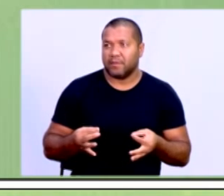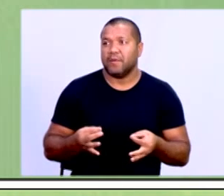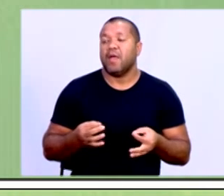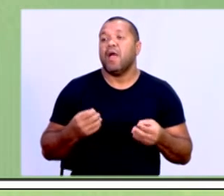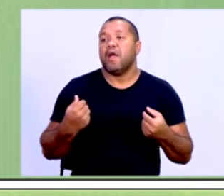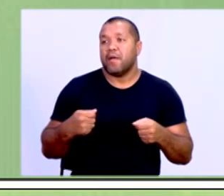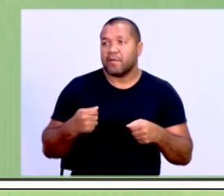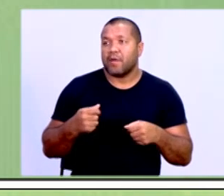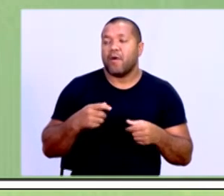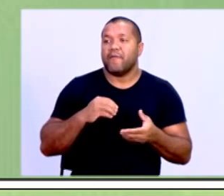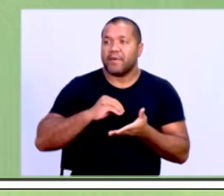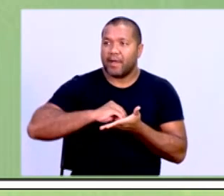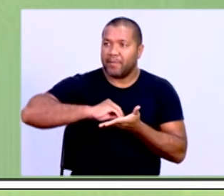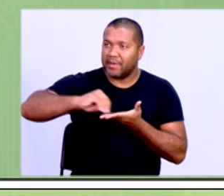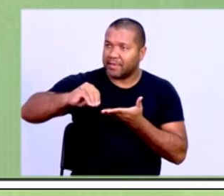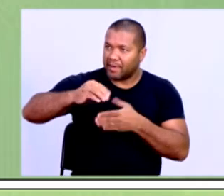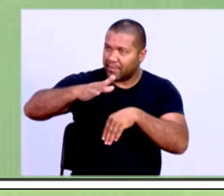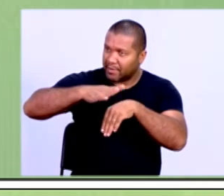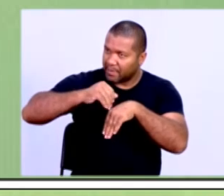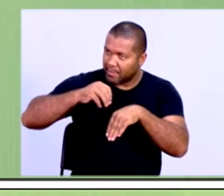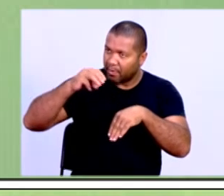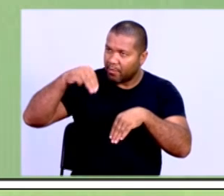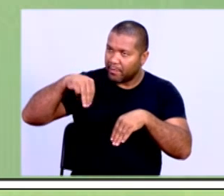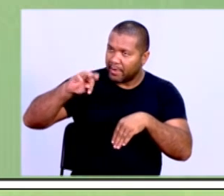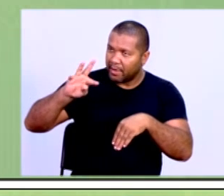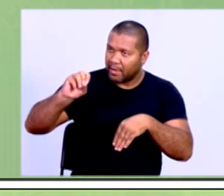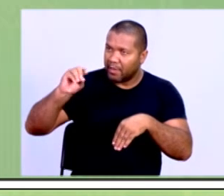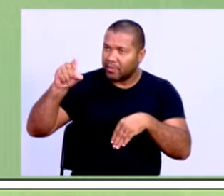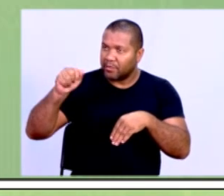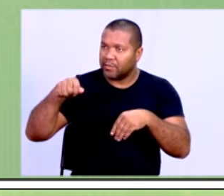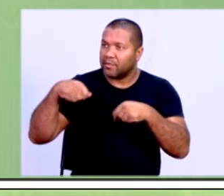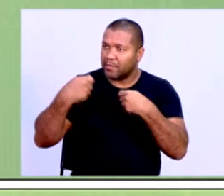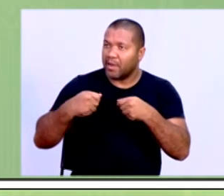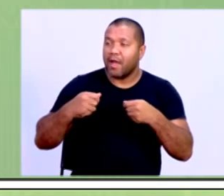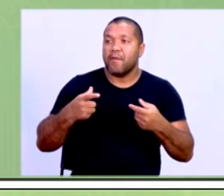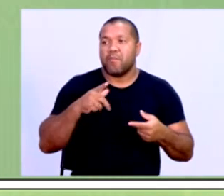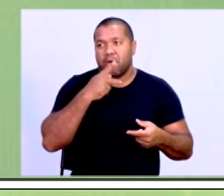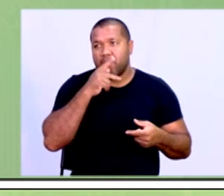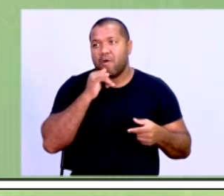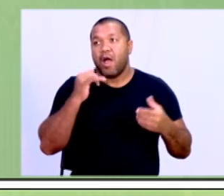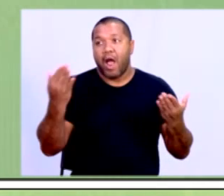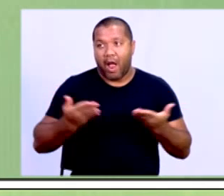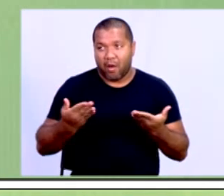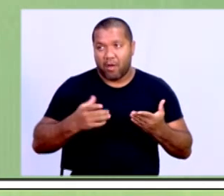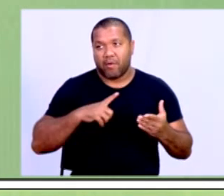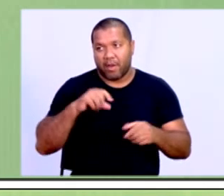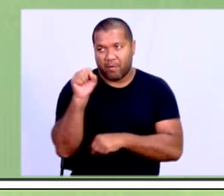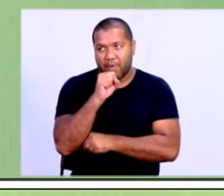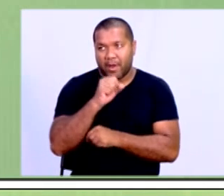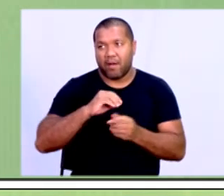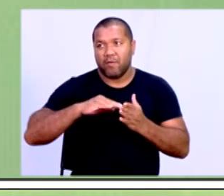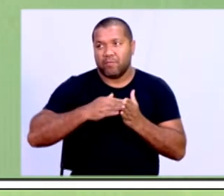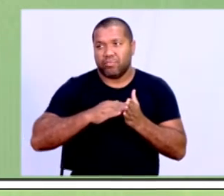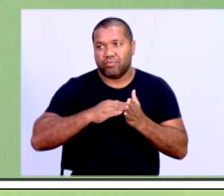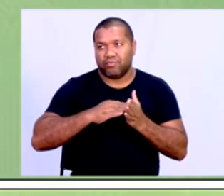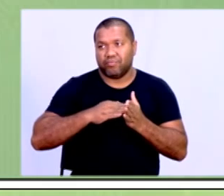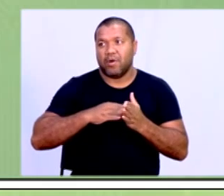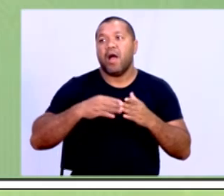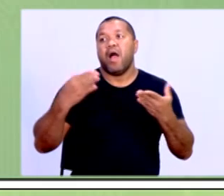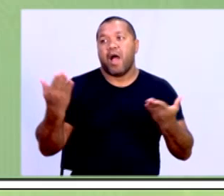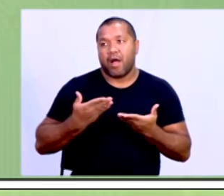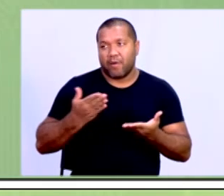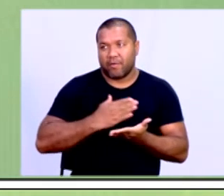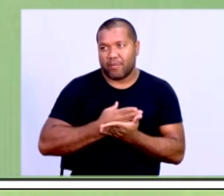chamar o método que vai ser utilizado. Agora eu quero que o meu carro ligue. Agora ele vai começar a andar.